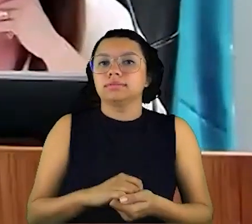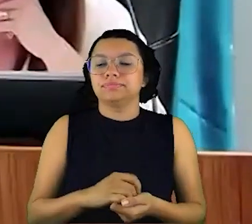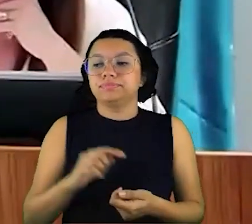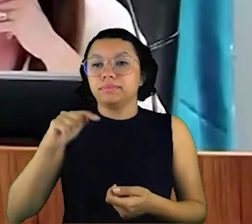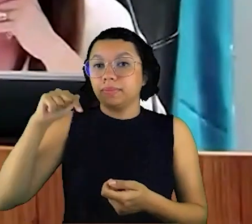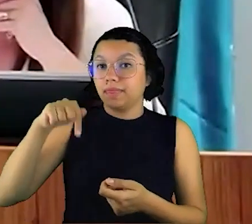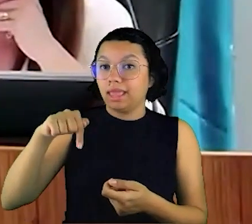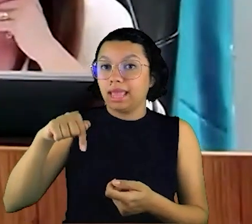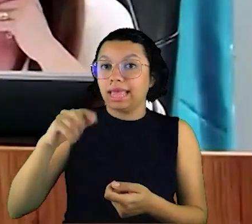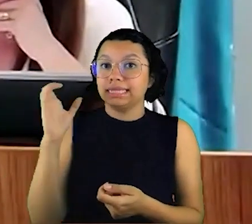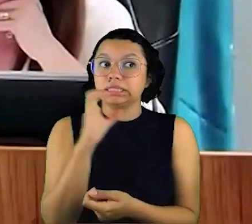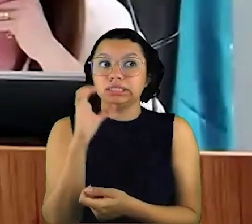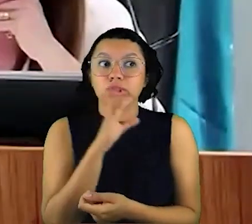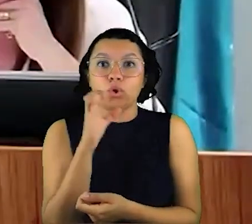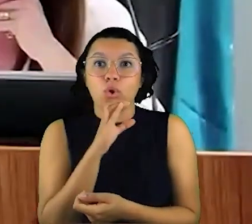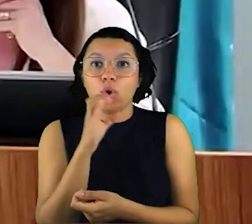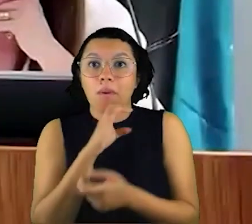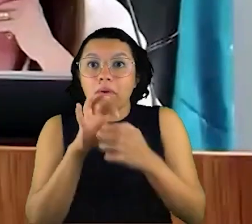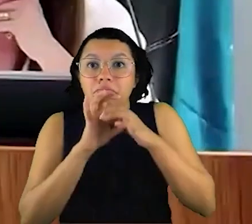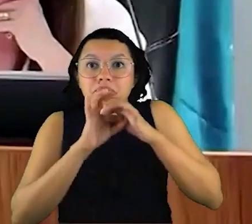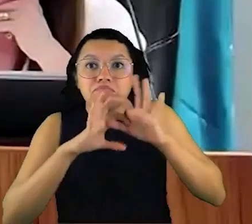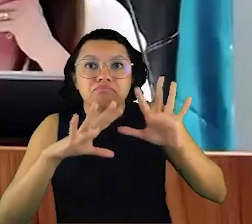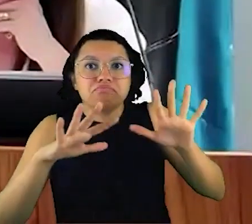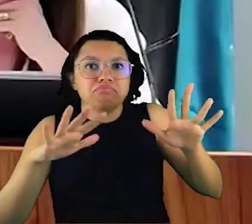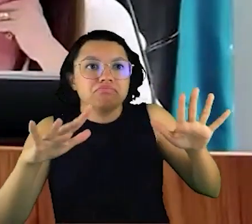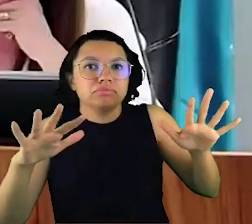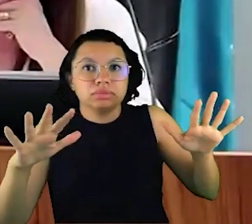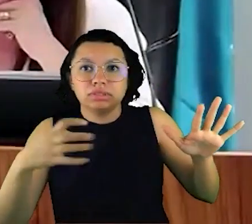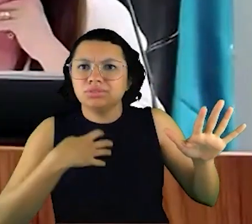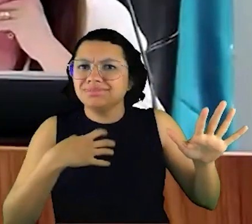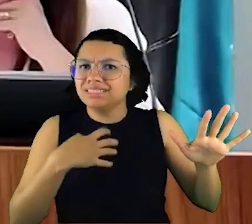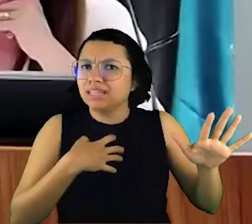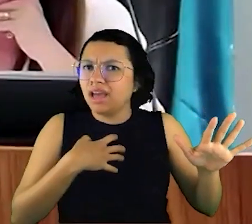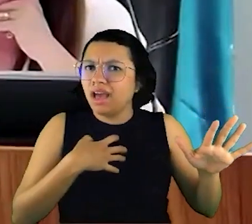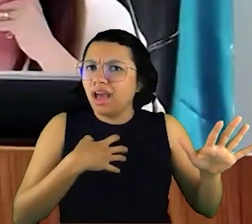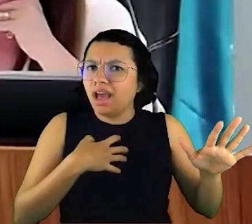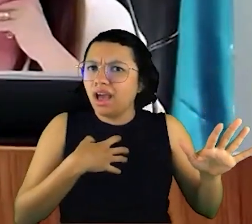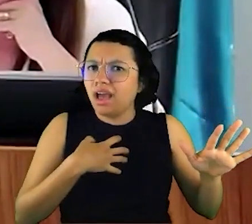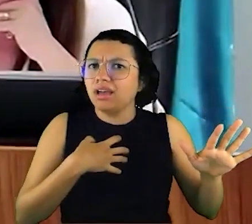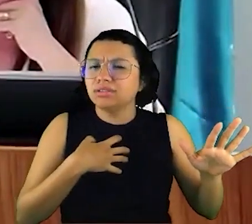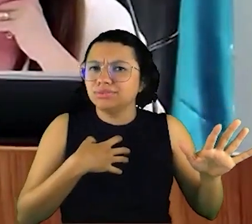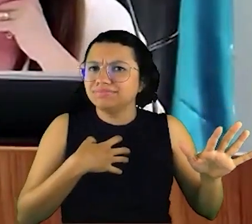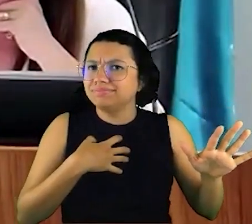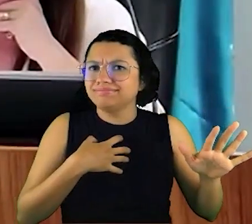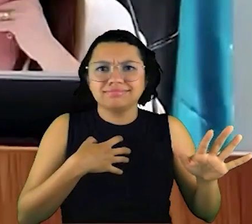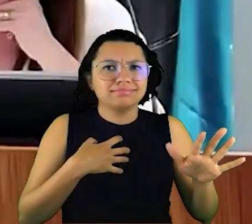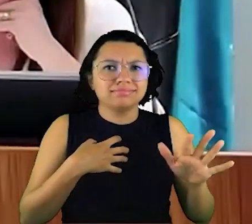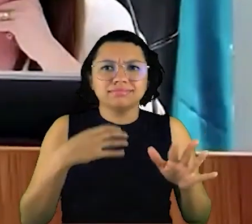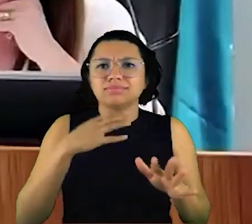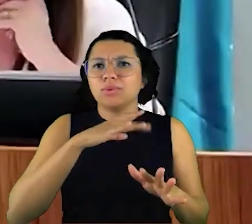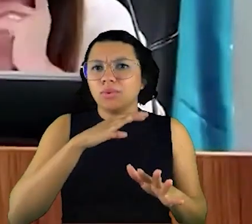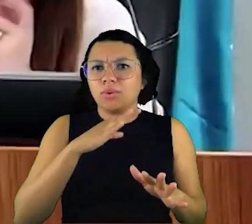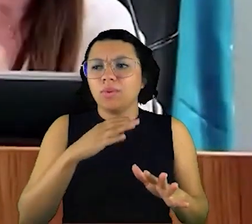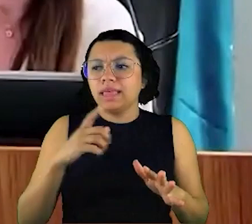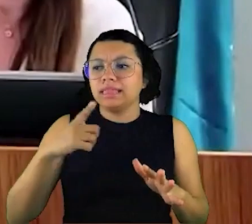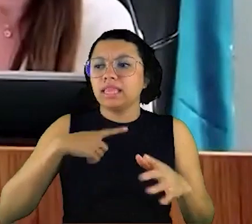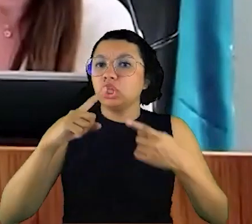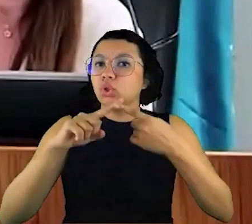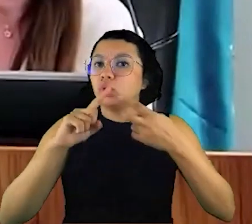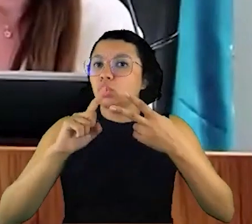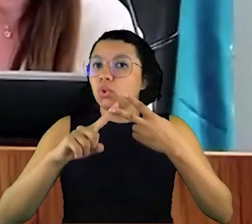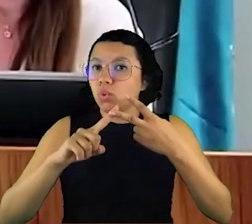Ela está correndo solta de uma maneira muito profícua. Existem duas